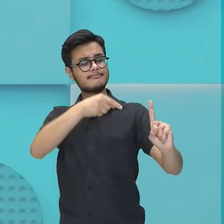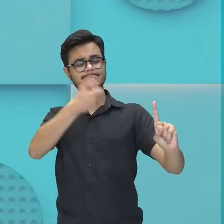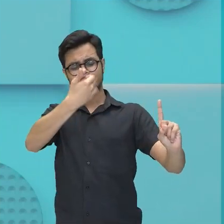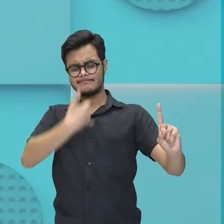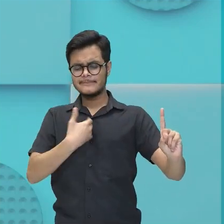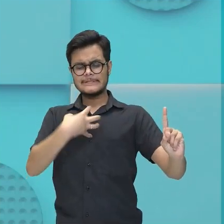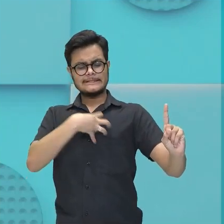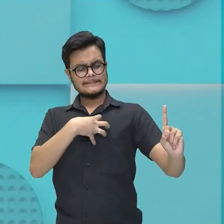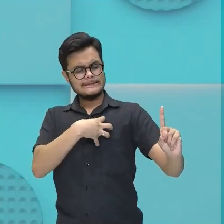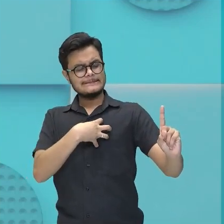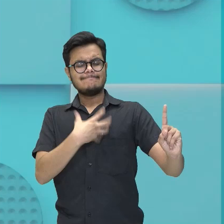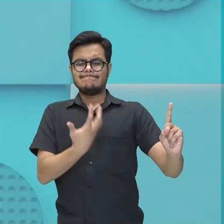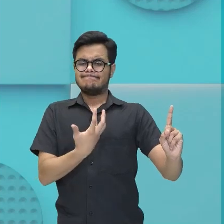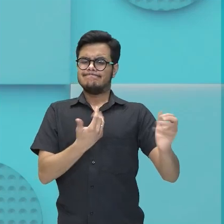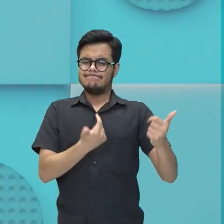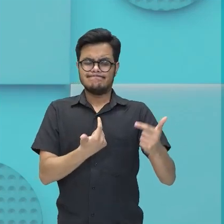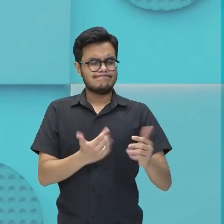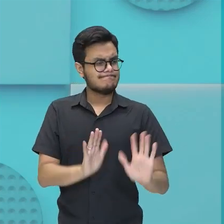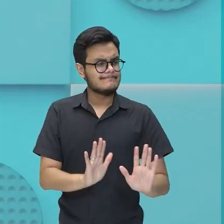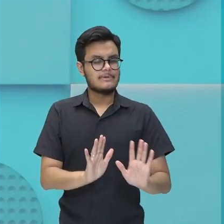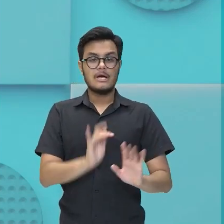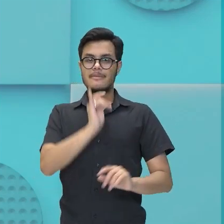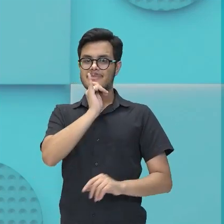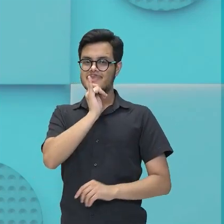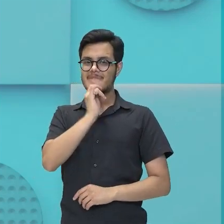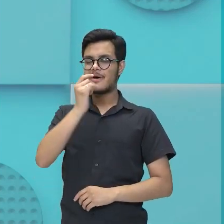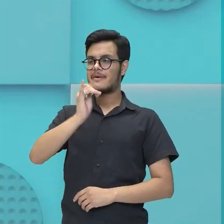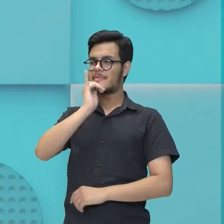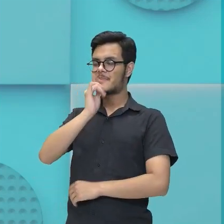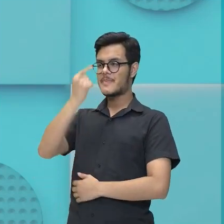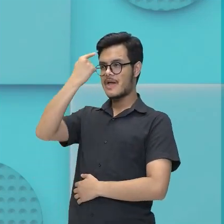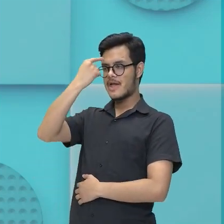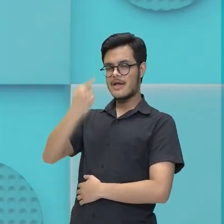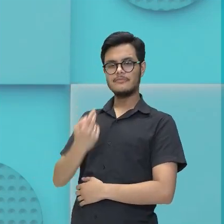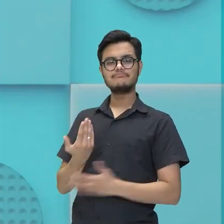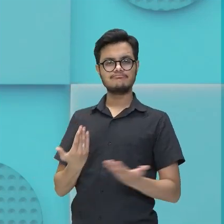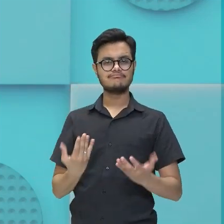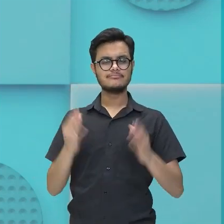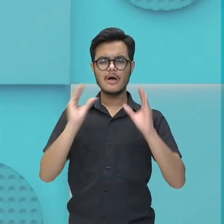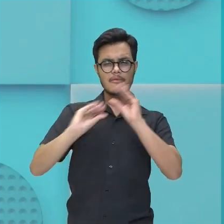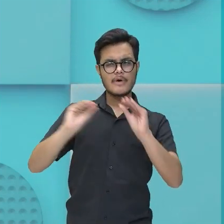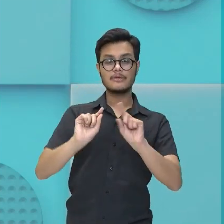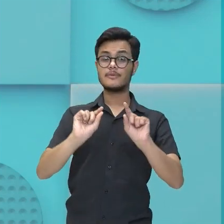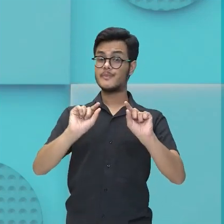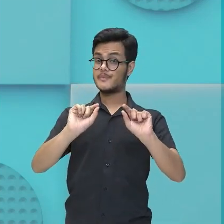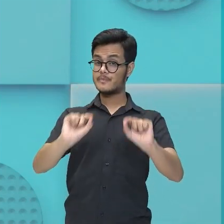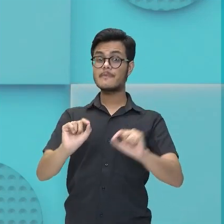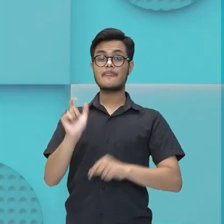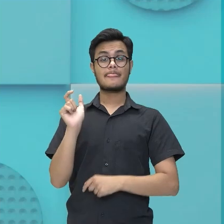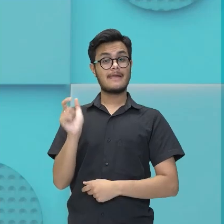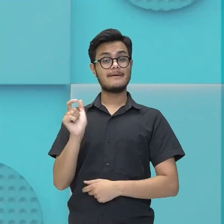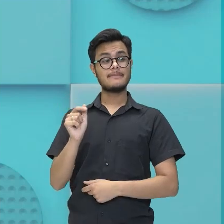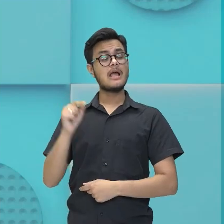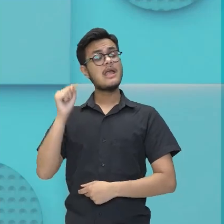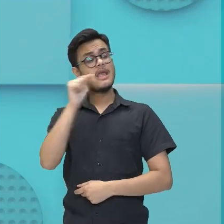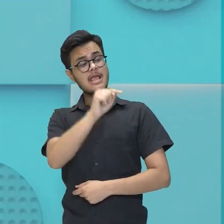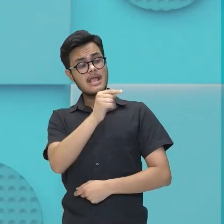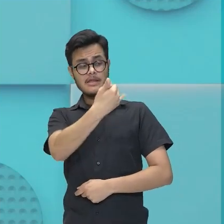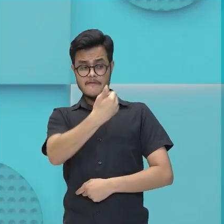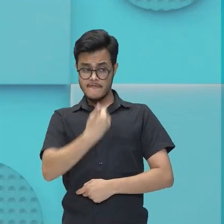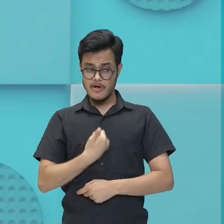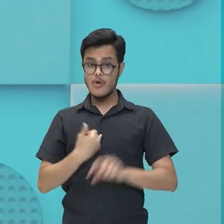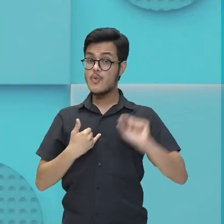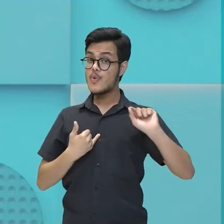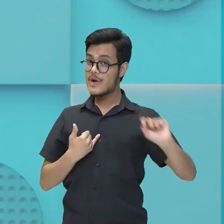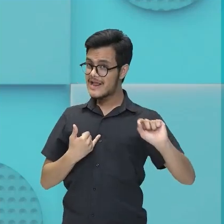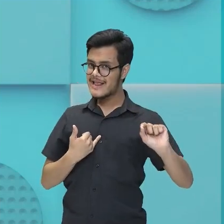sente inseguro. Perceba que quando eu falo, quando eu coloco essas palavras, ele disse que se sente